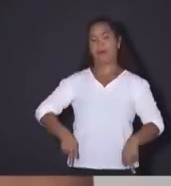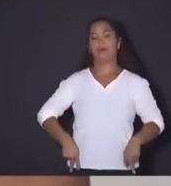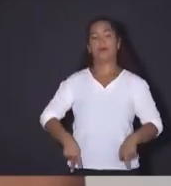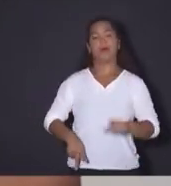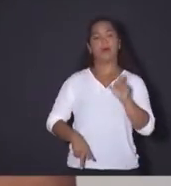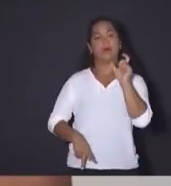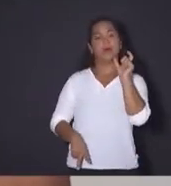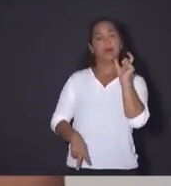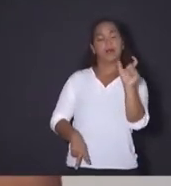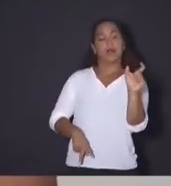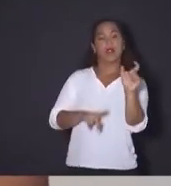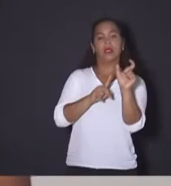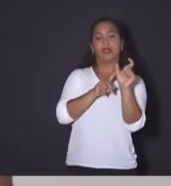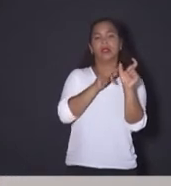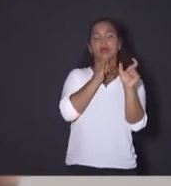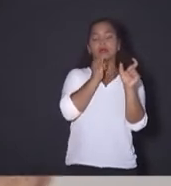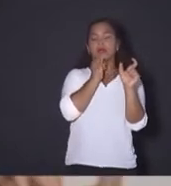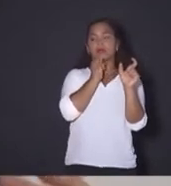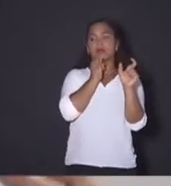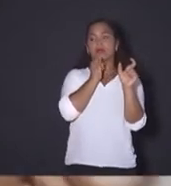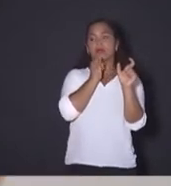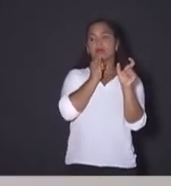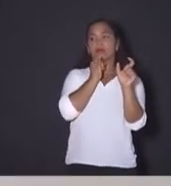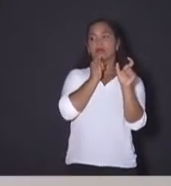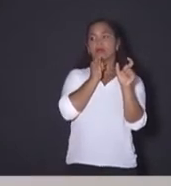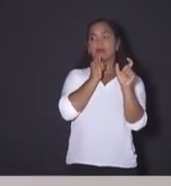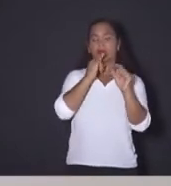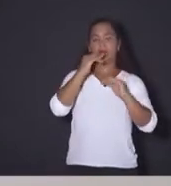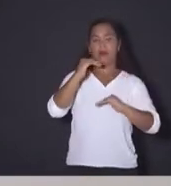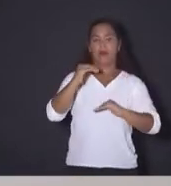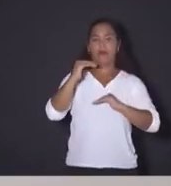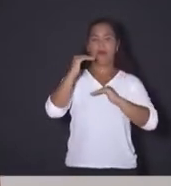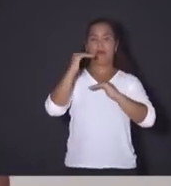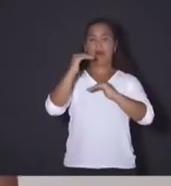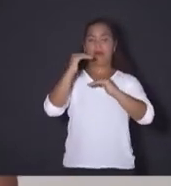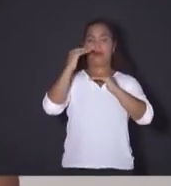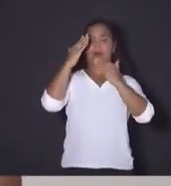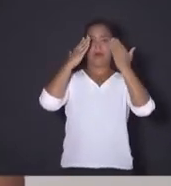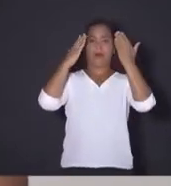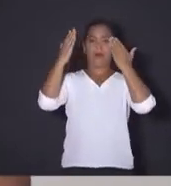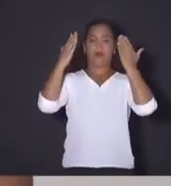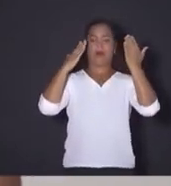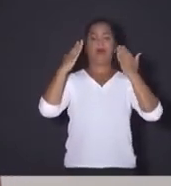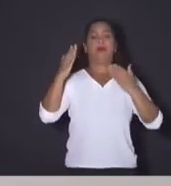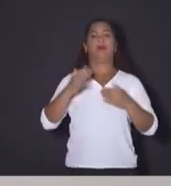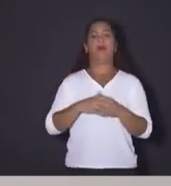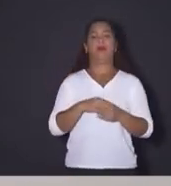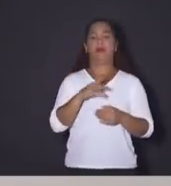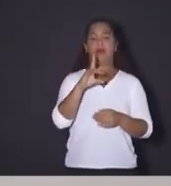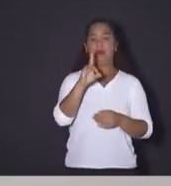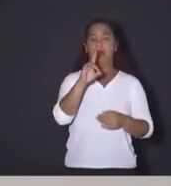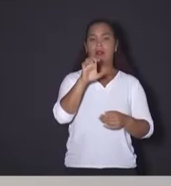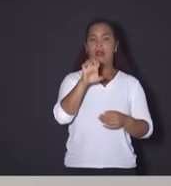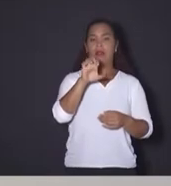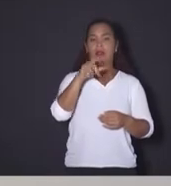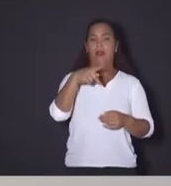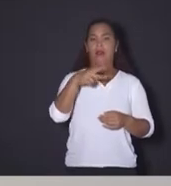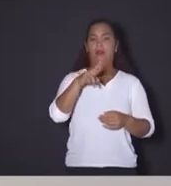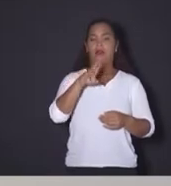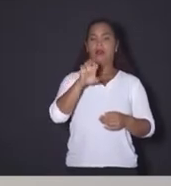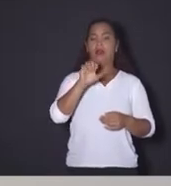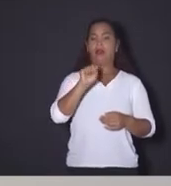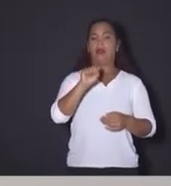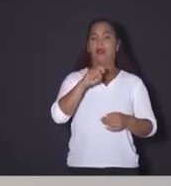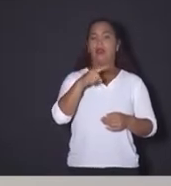esse sentimento humano por uma carácter por uma categoria da psiquiatria que é a depressão se eu deixo de